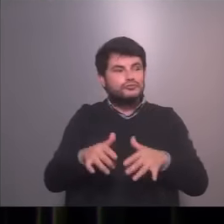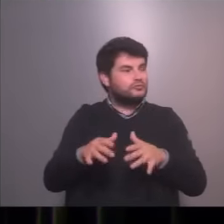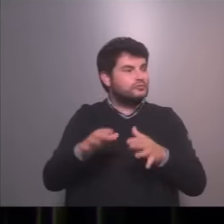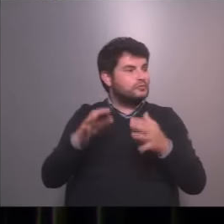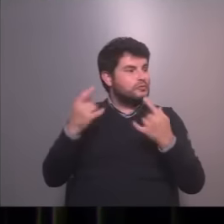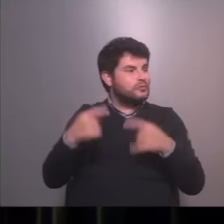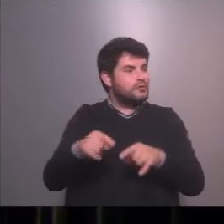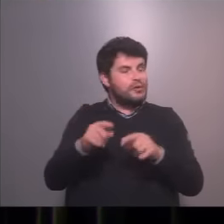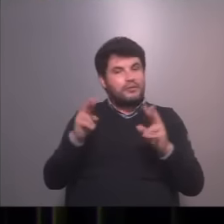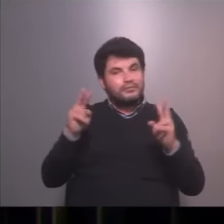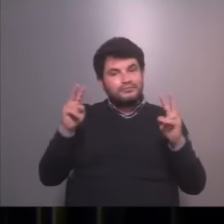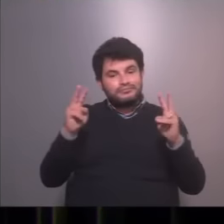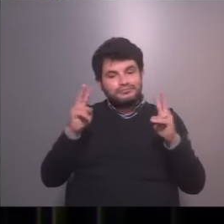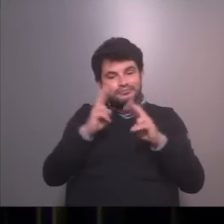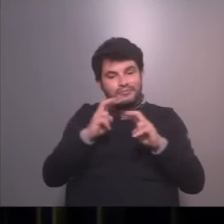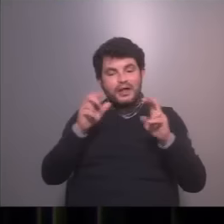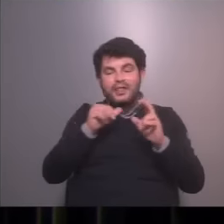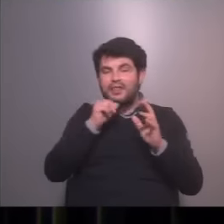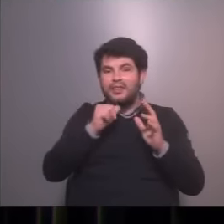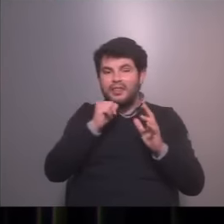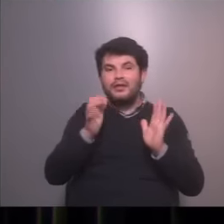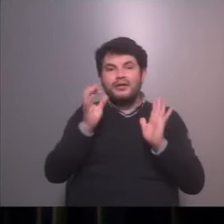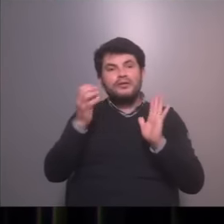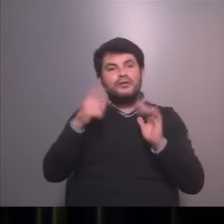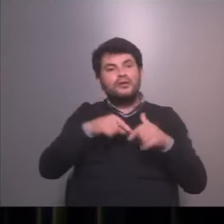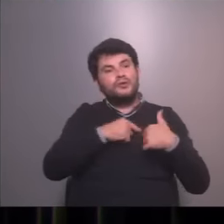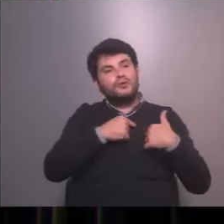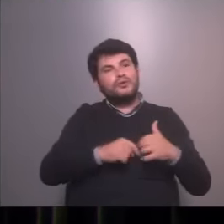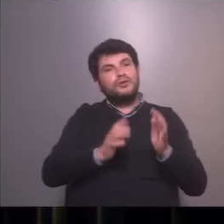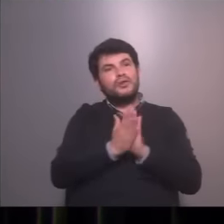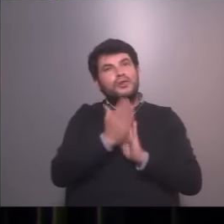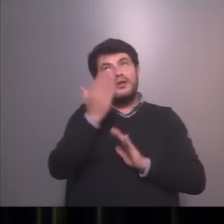inextinguíveis, tal como foram revelados por Jesus